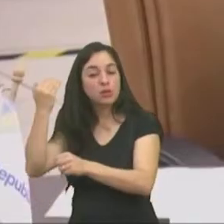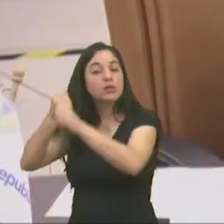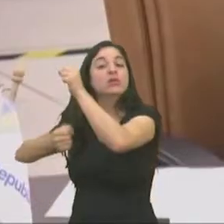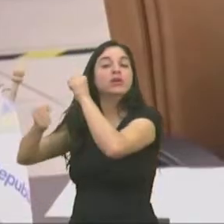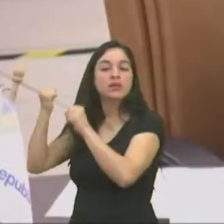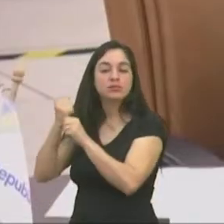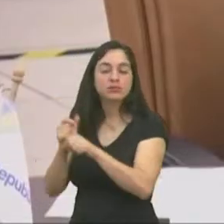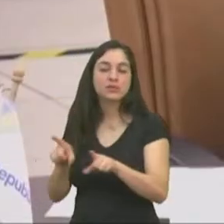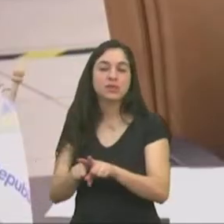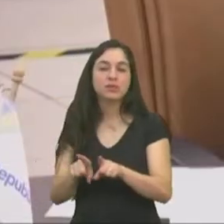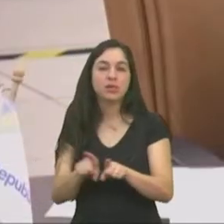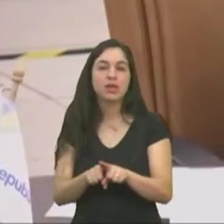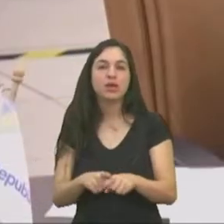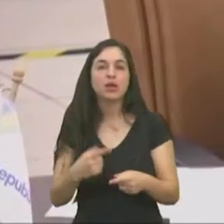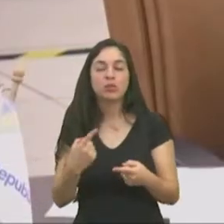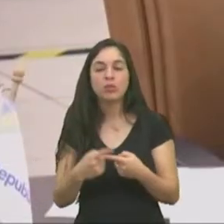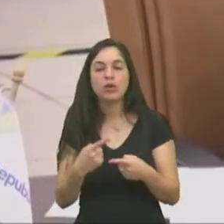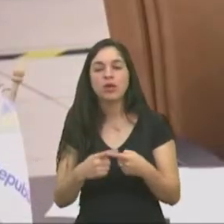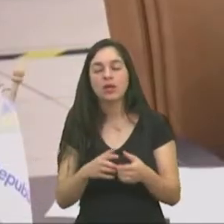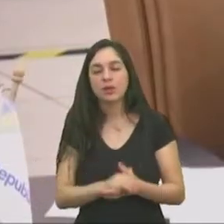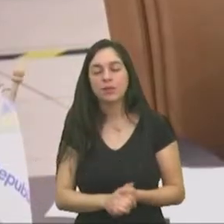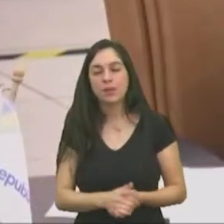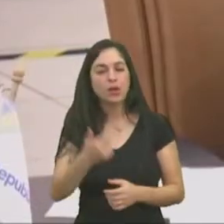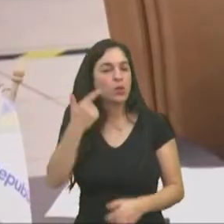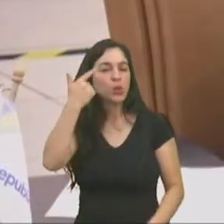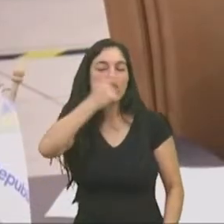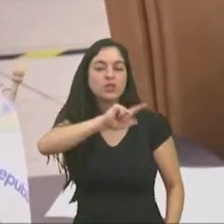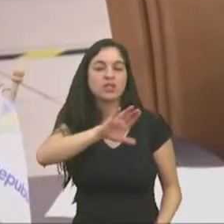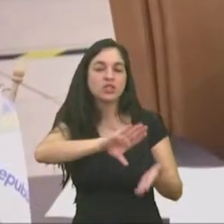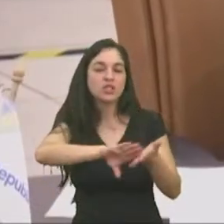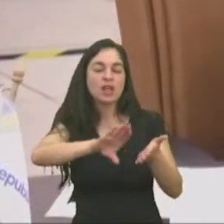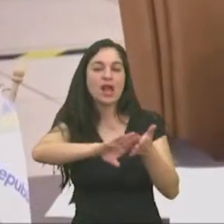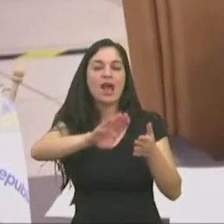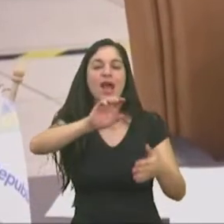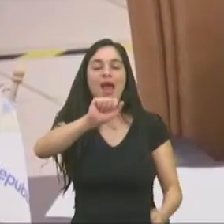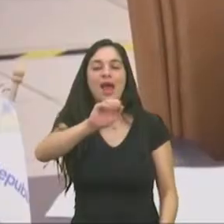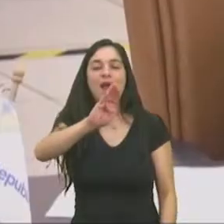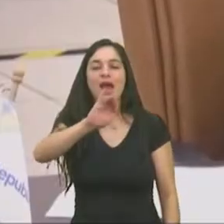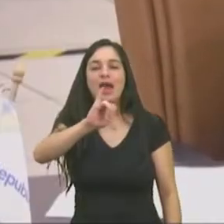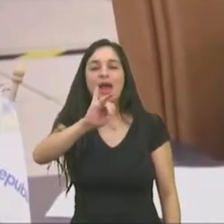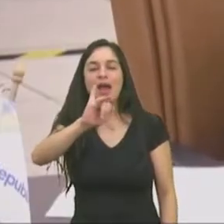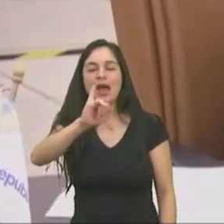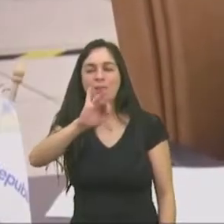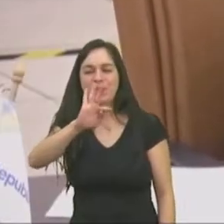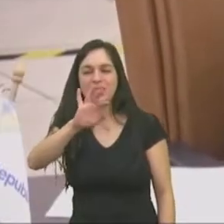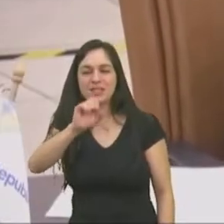devido a bits, porque eles não conseguiriam tirar o habits dessa igreja, né, para eles